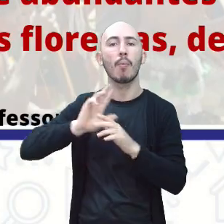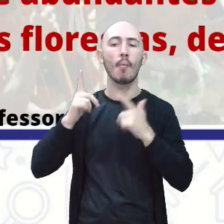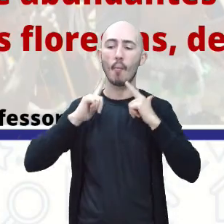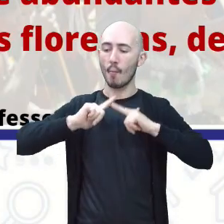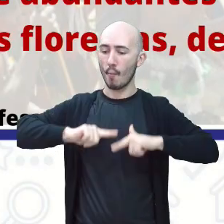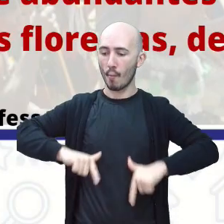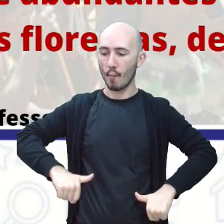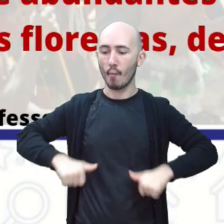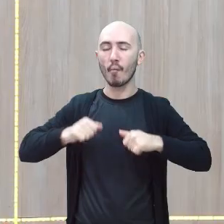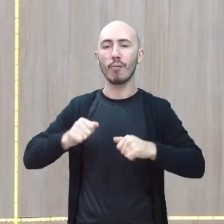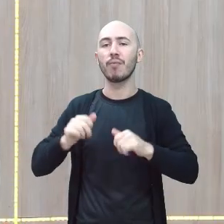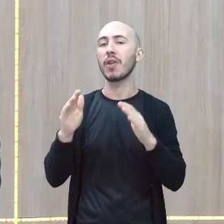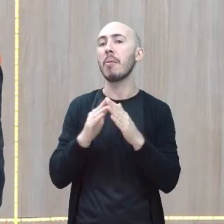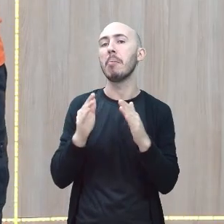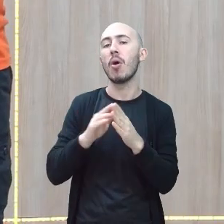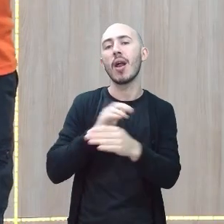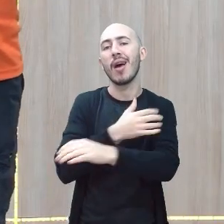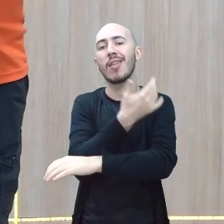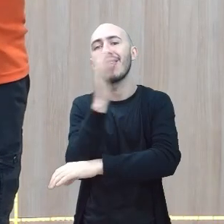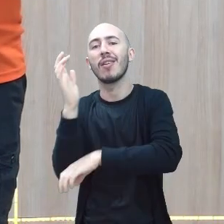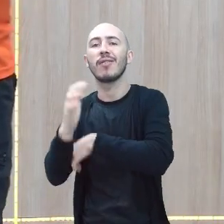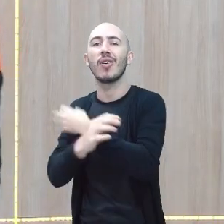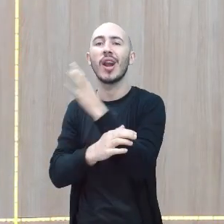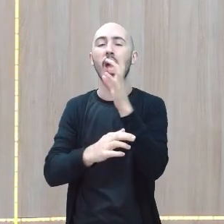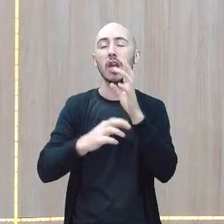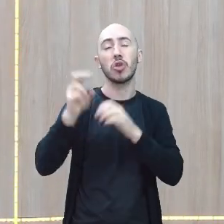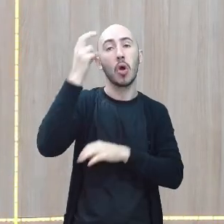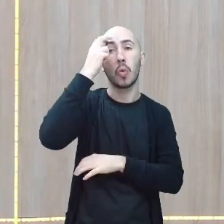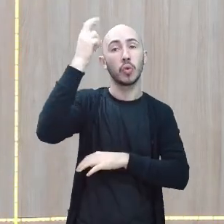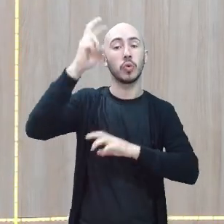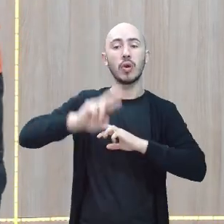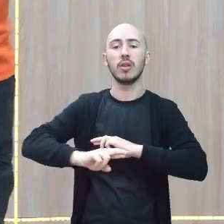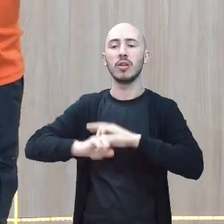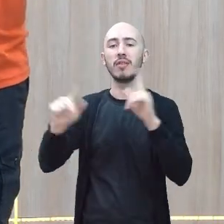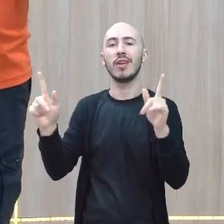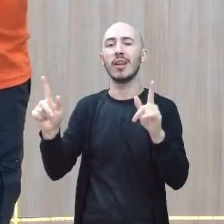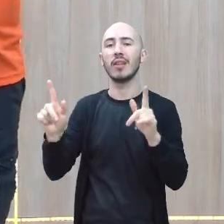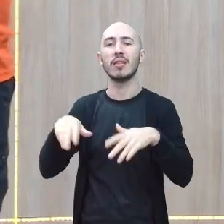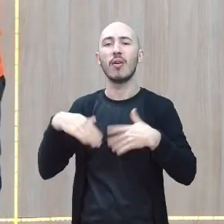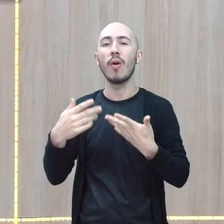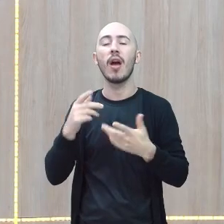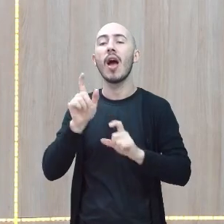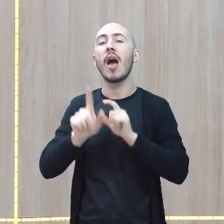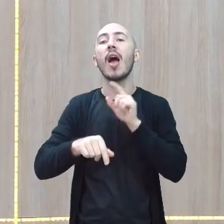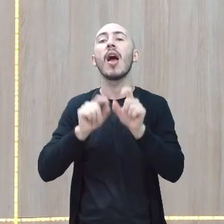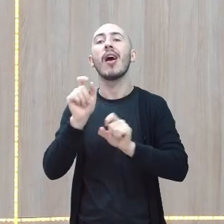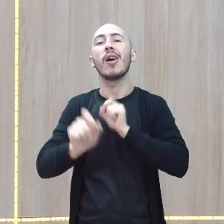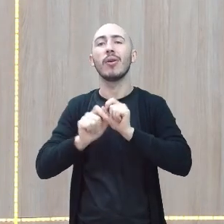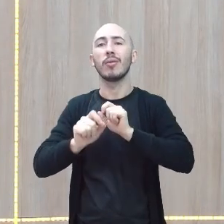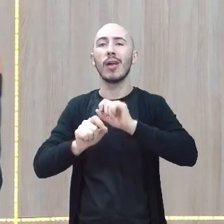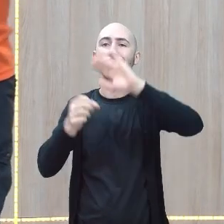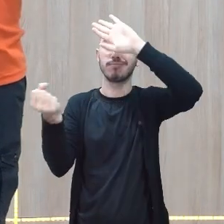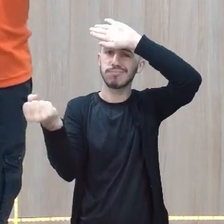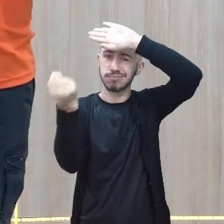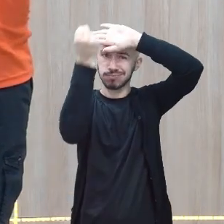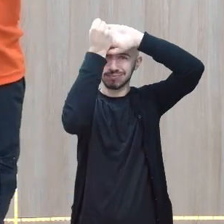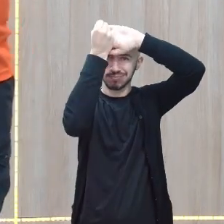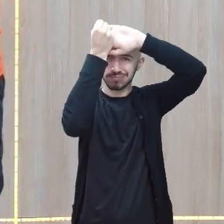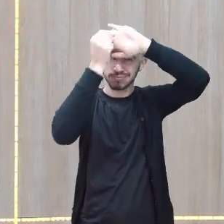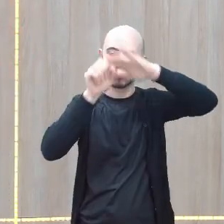exótica. Então a gente tem esse estereótipo, né, do indígena como aquele camarada que está todo pintado, né, cabelo lisinho,